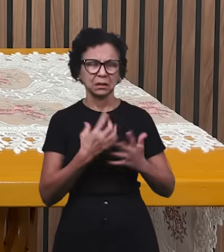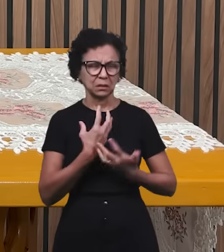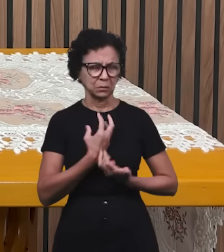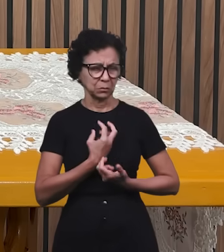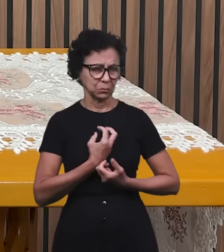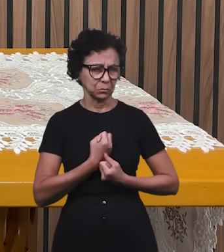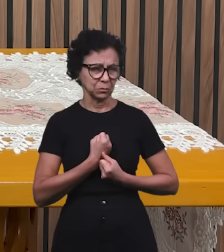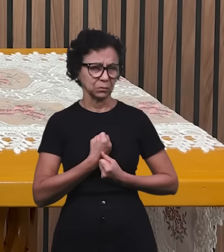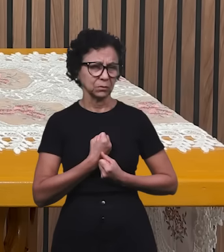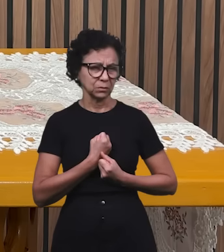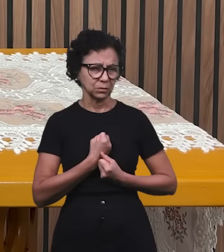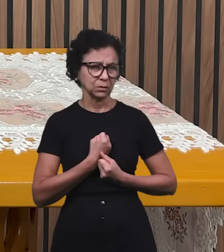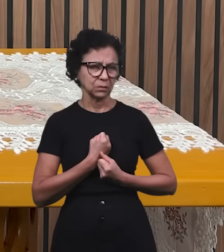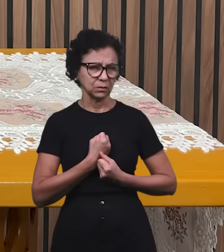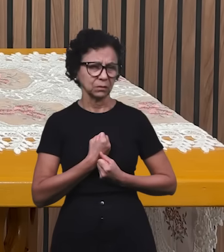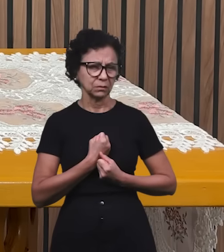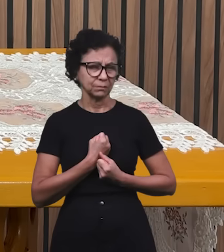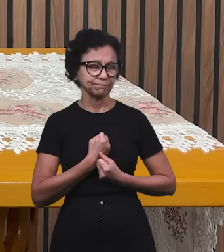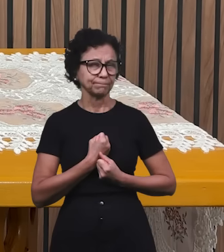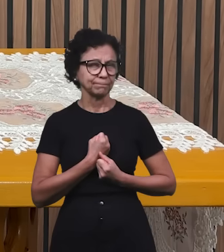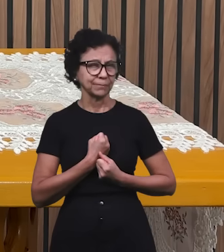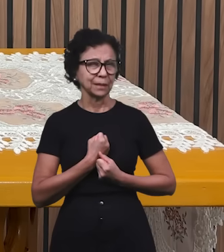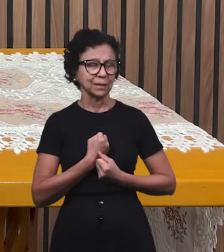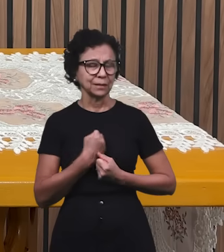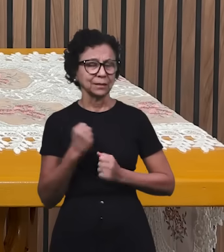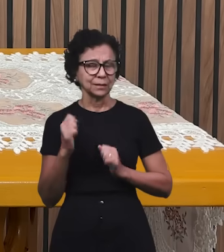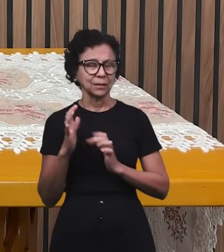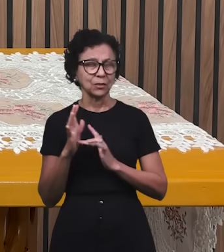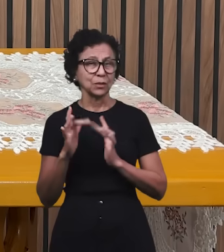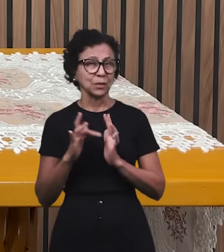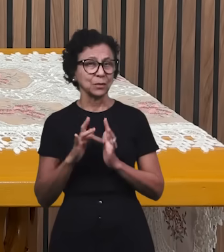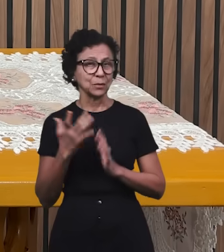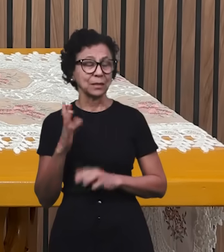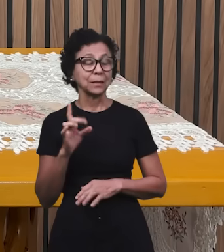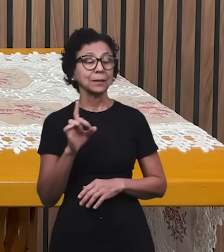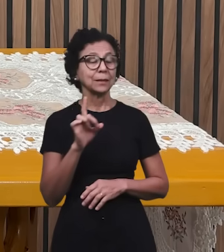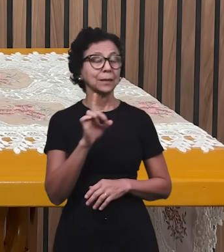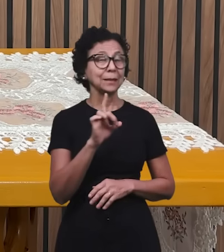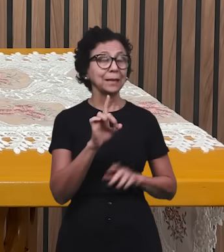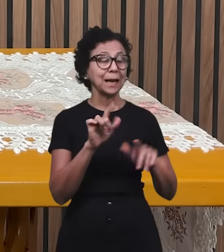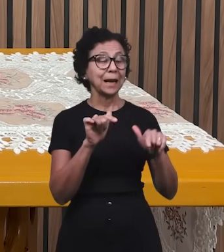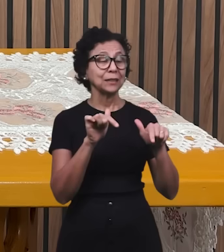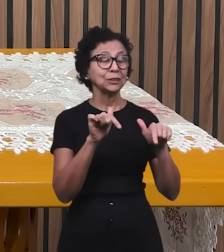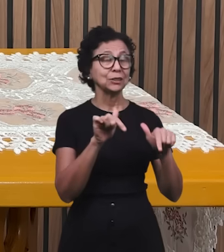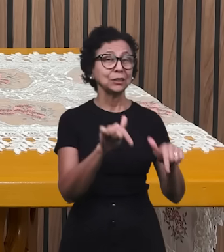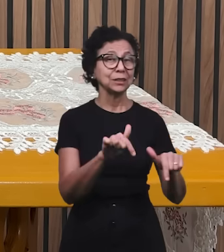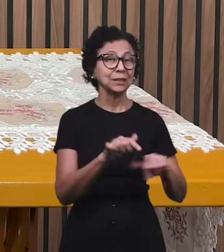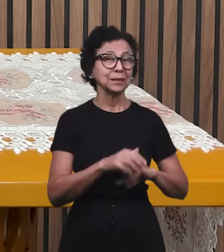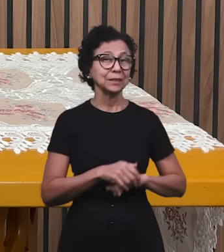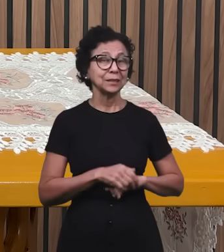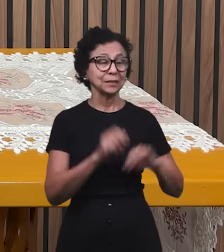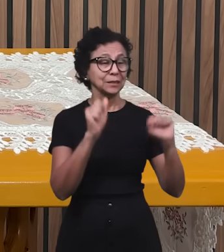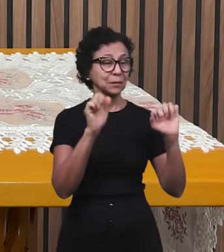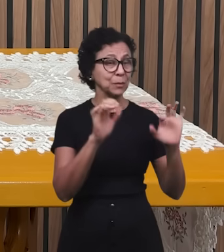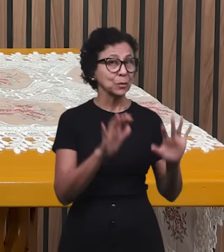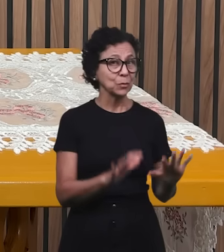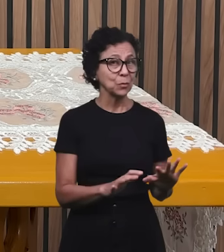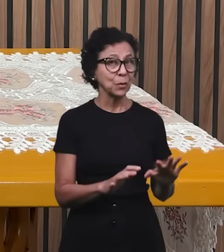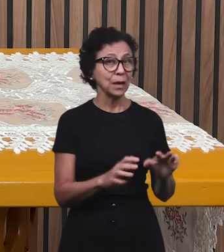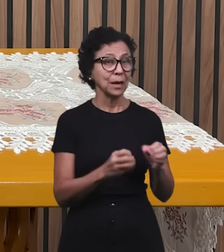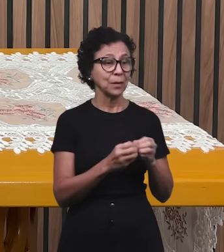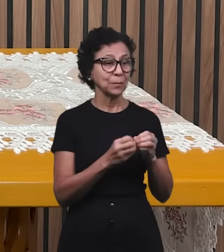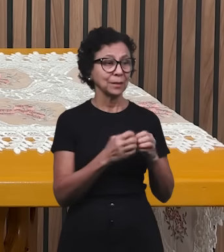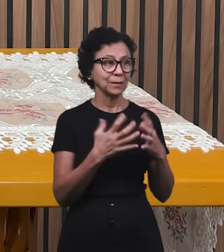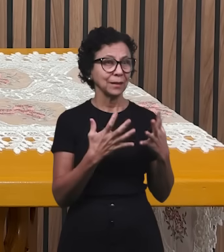Jesus tinha algo extraordinário para realizar, como hoje ele tem algo para realizar também na sua